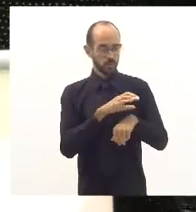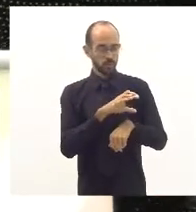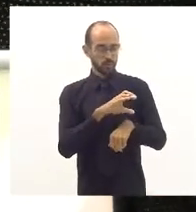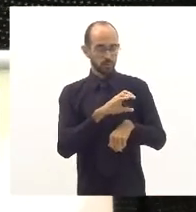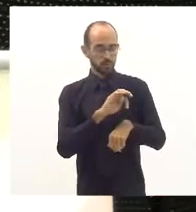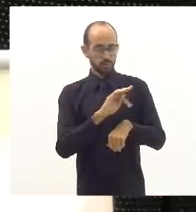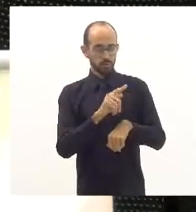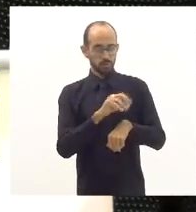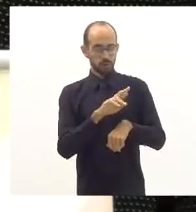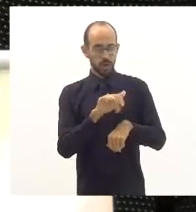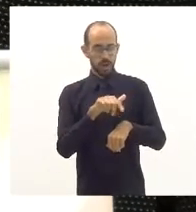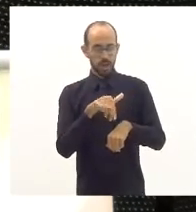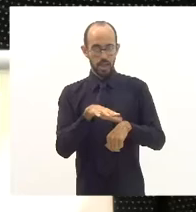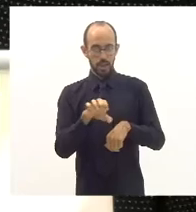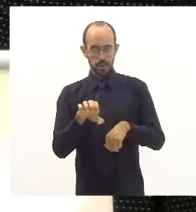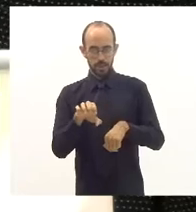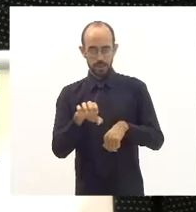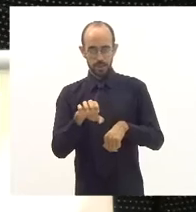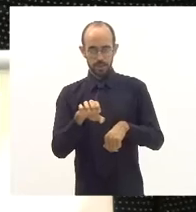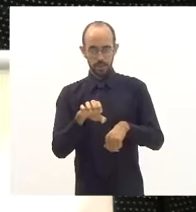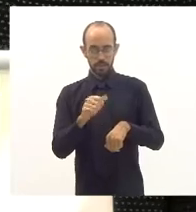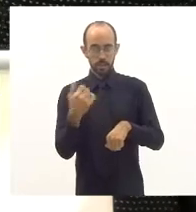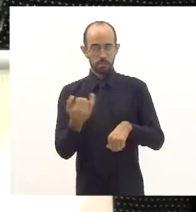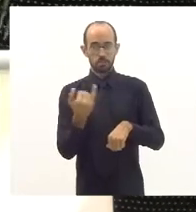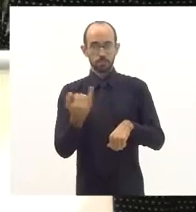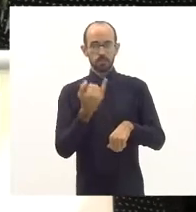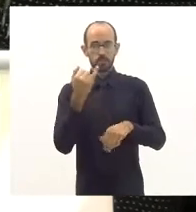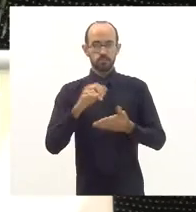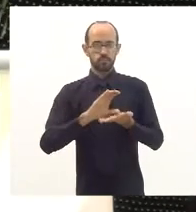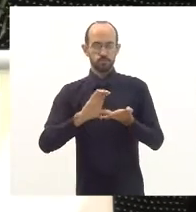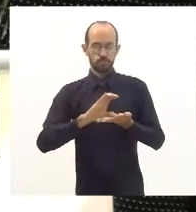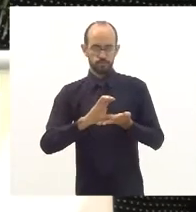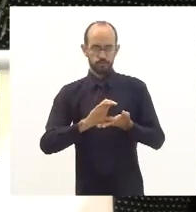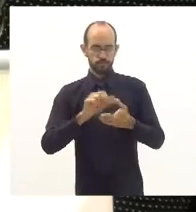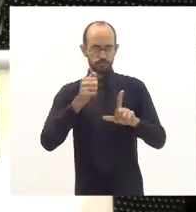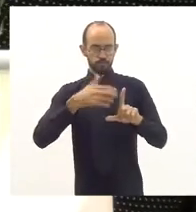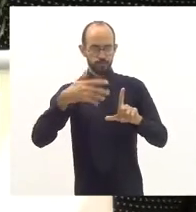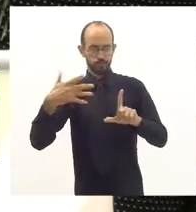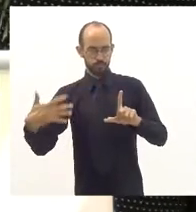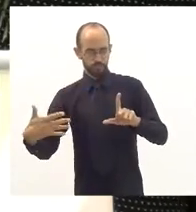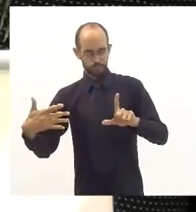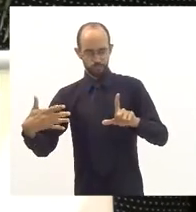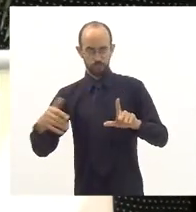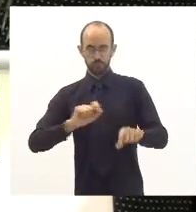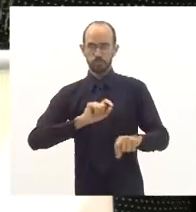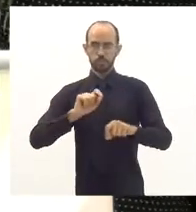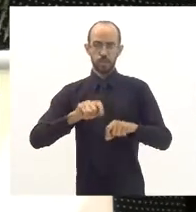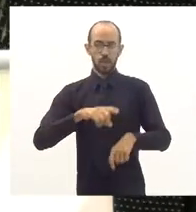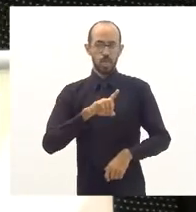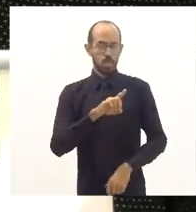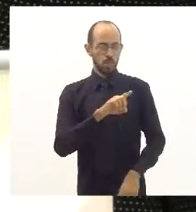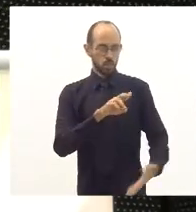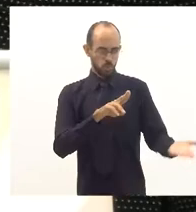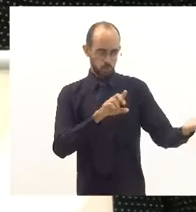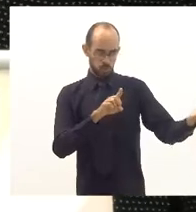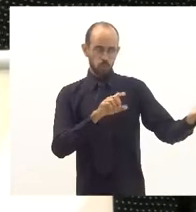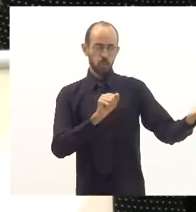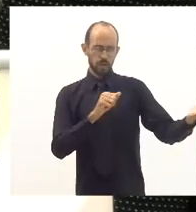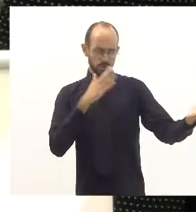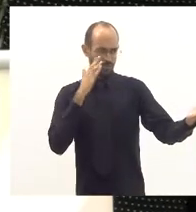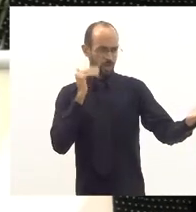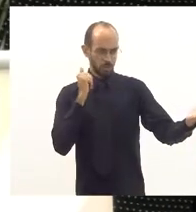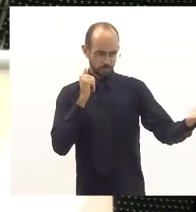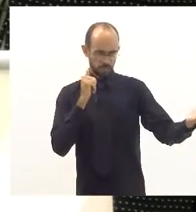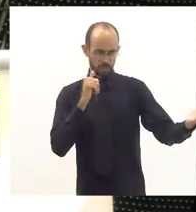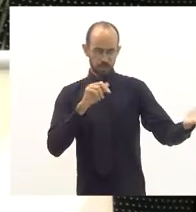pouco sobre a importância dos conselhos LGBT. A Duda sabe, nem todos os municípios